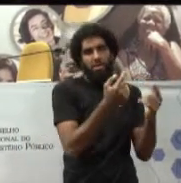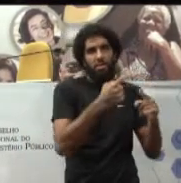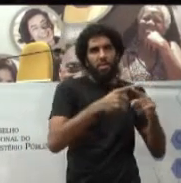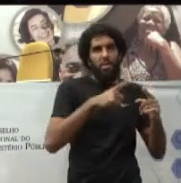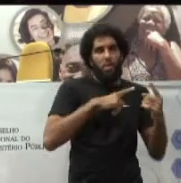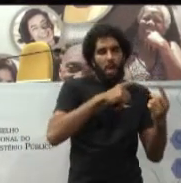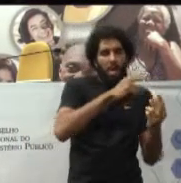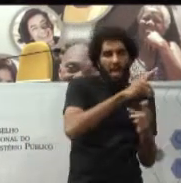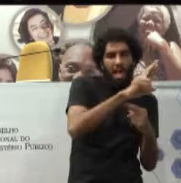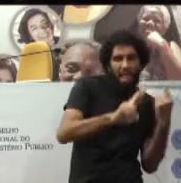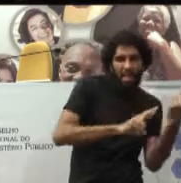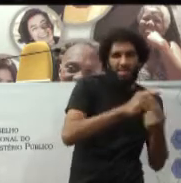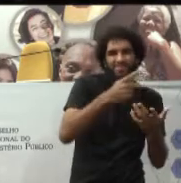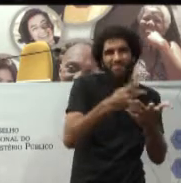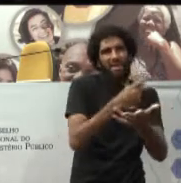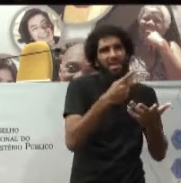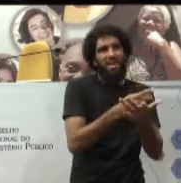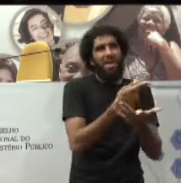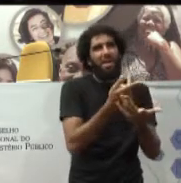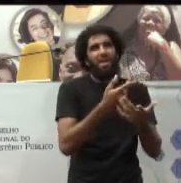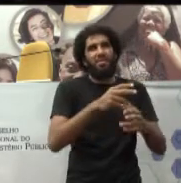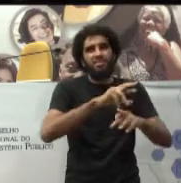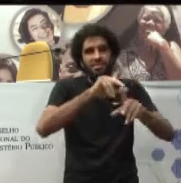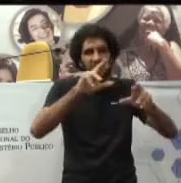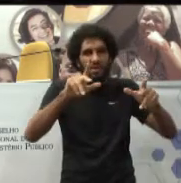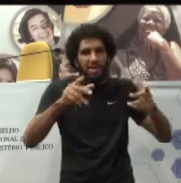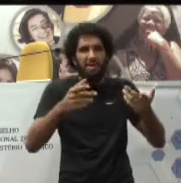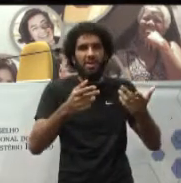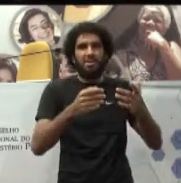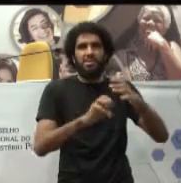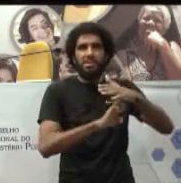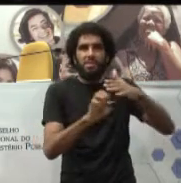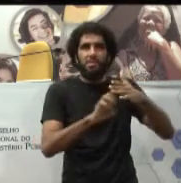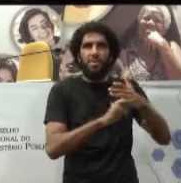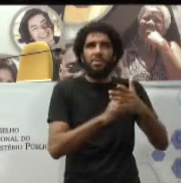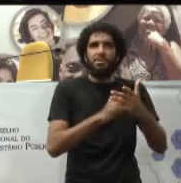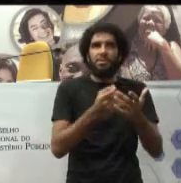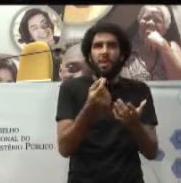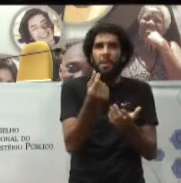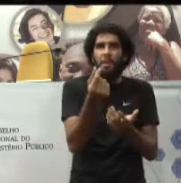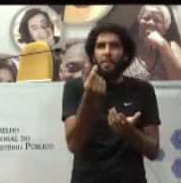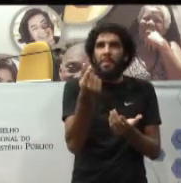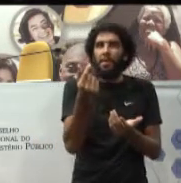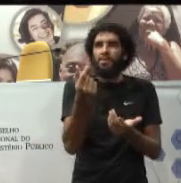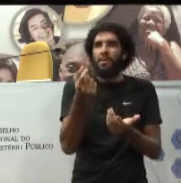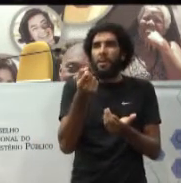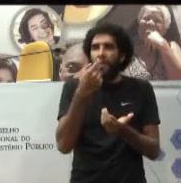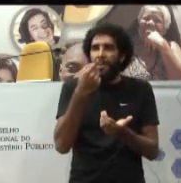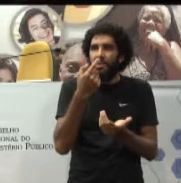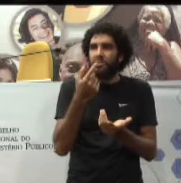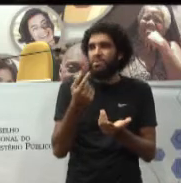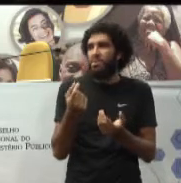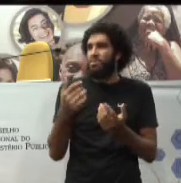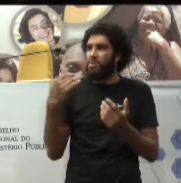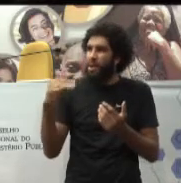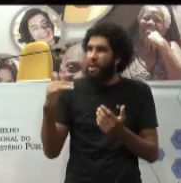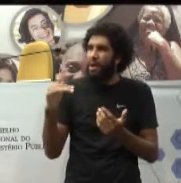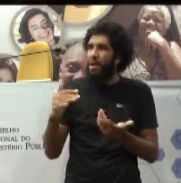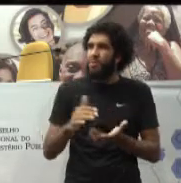indústria de próteses e órteses e medicamentos de alto custo também